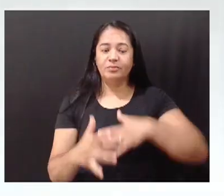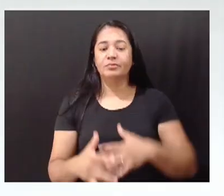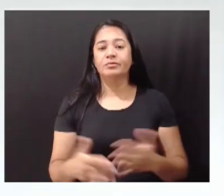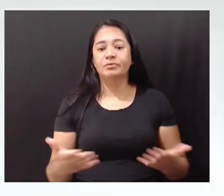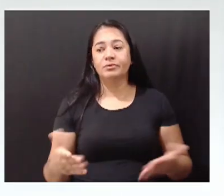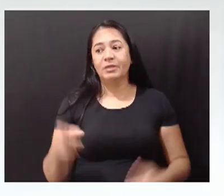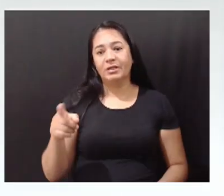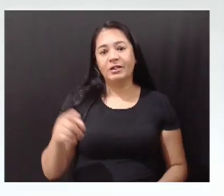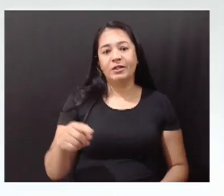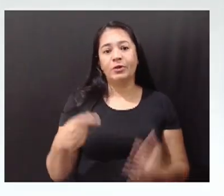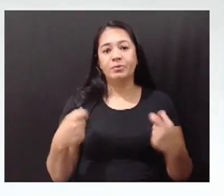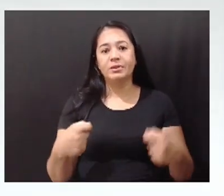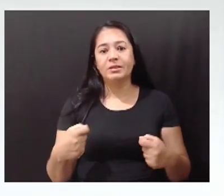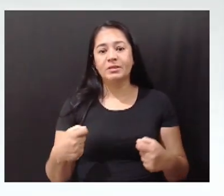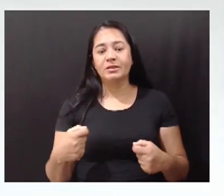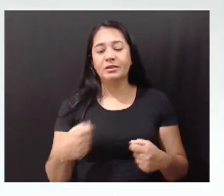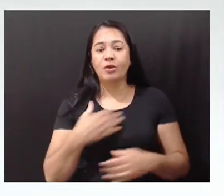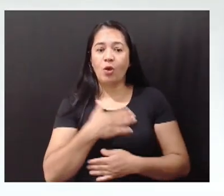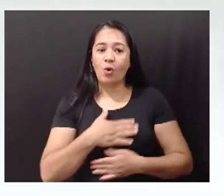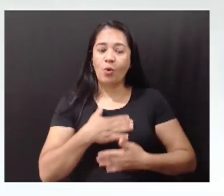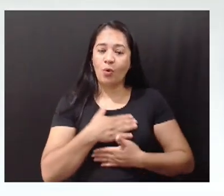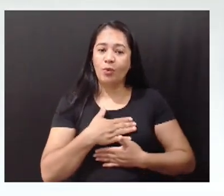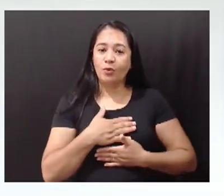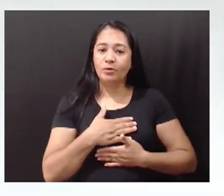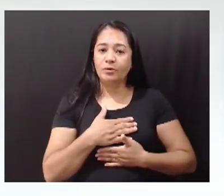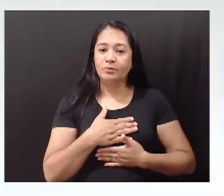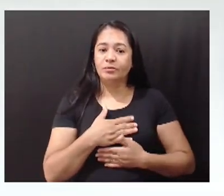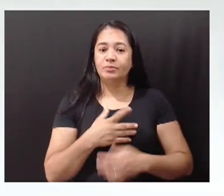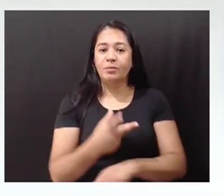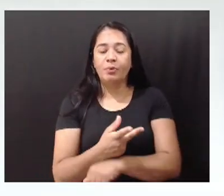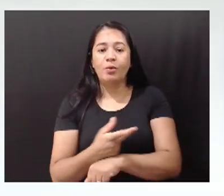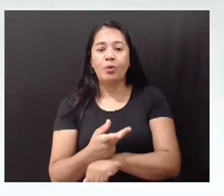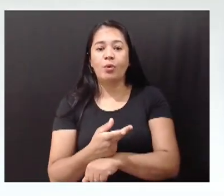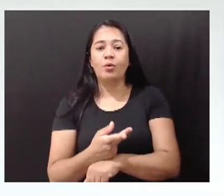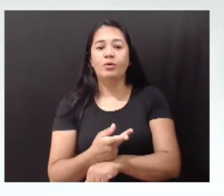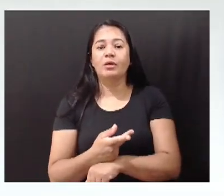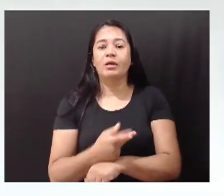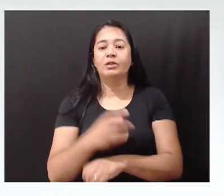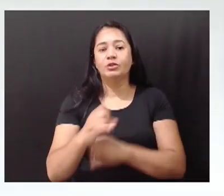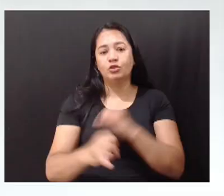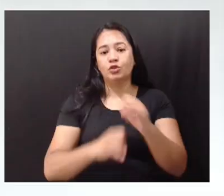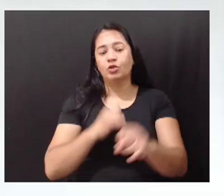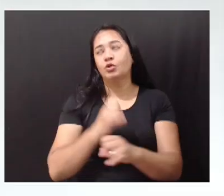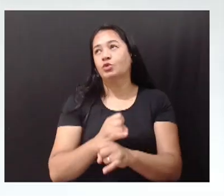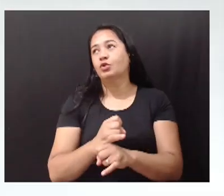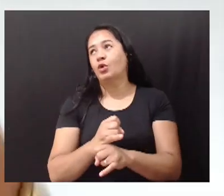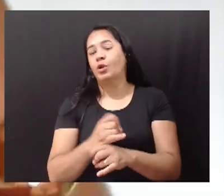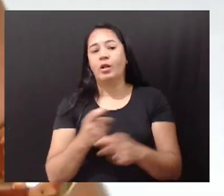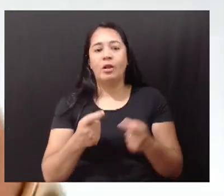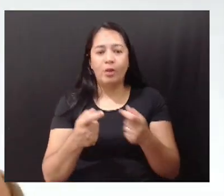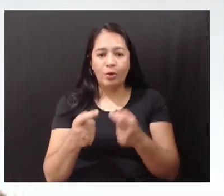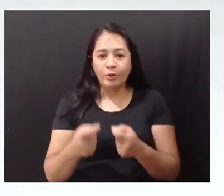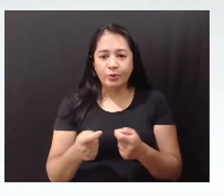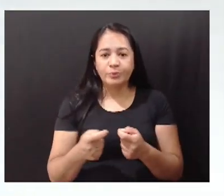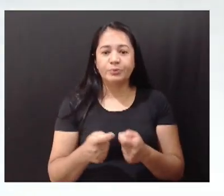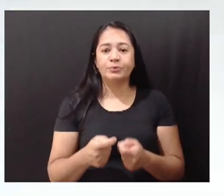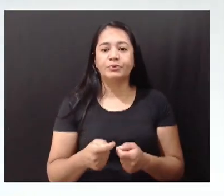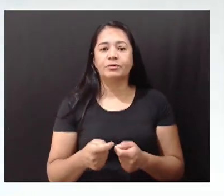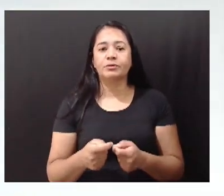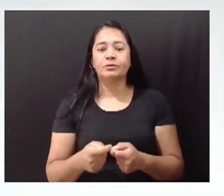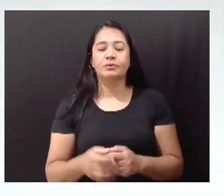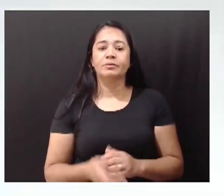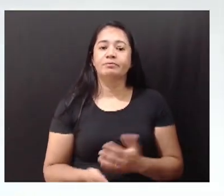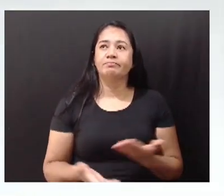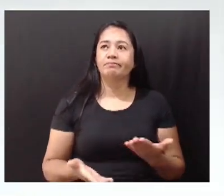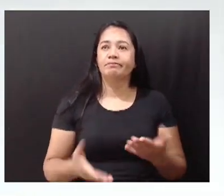vou ter os prazeres momentâneos nas buscas pelos jogos online, pelos jogos eletrônicos, pela questão